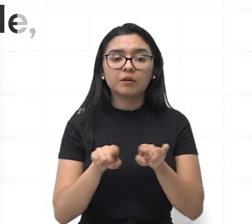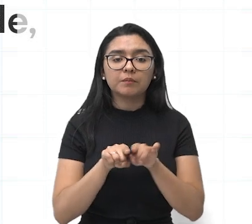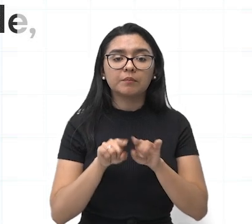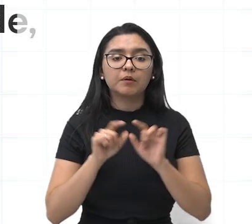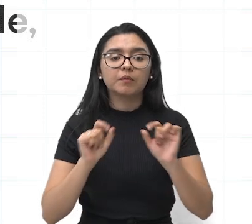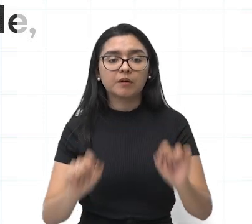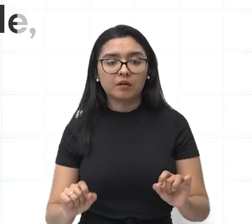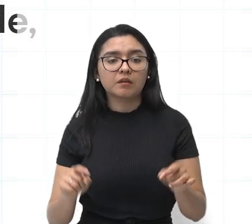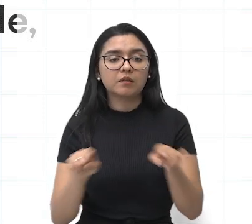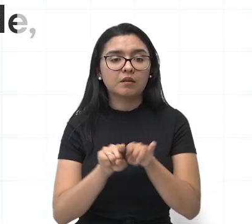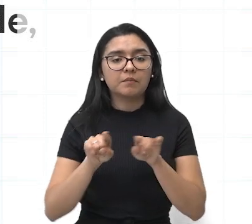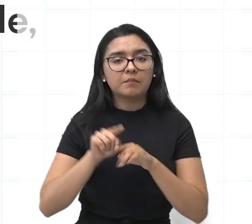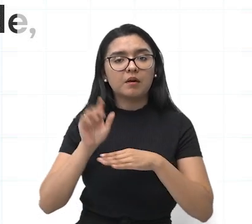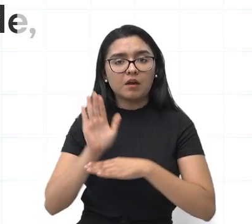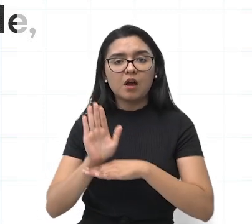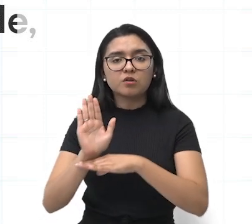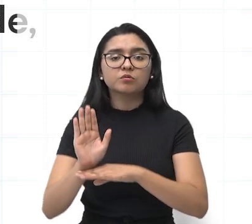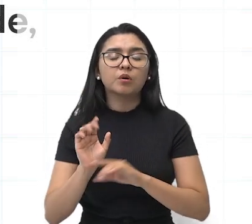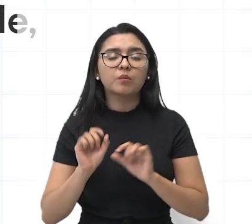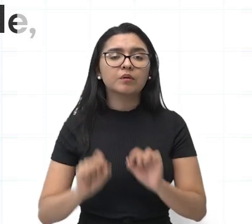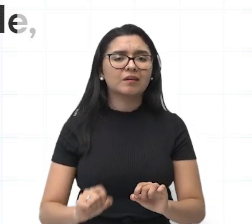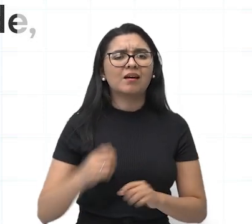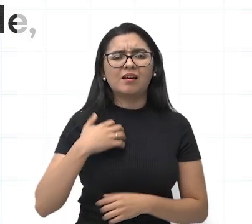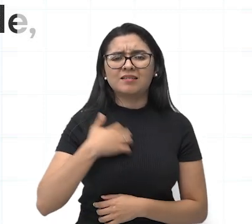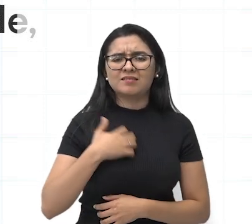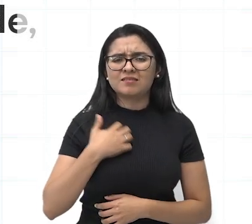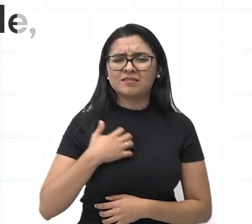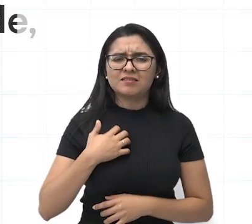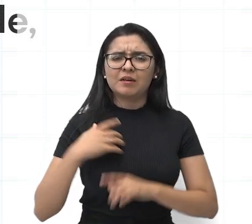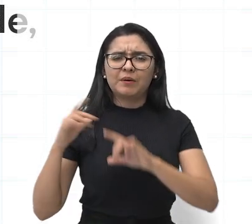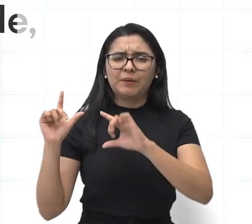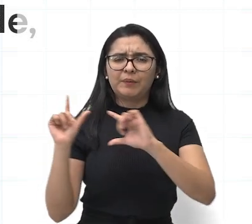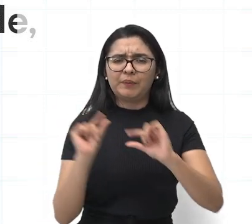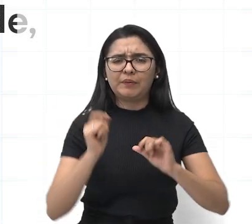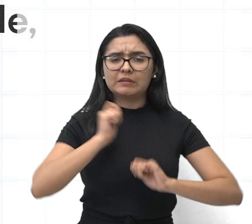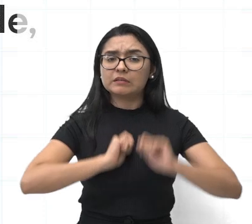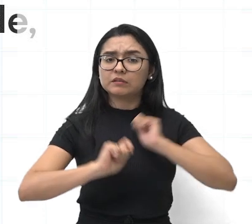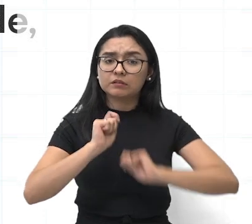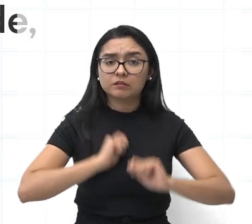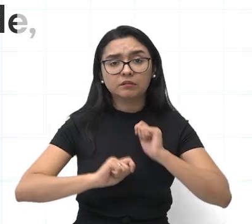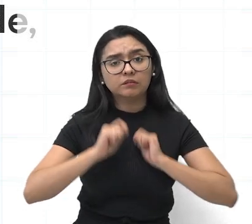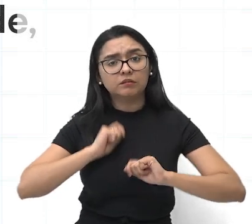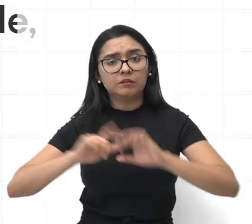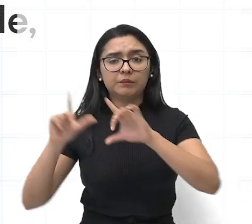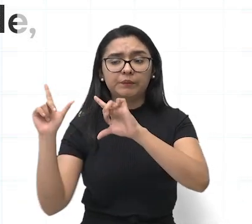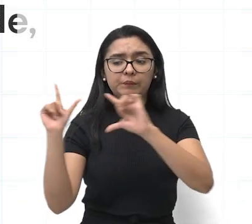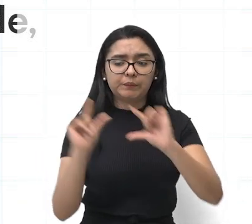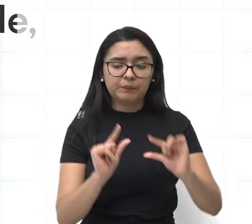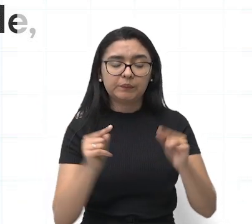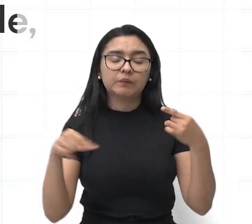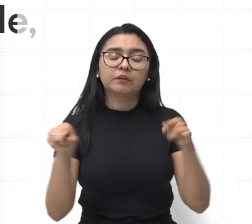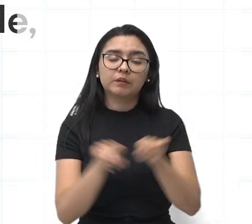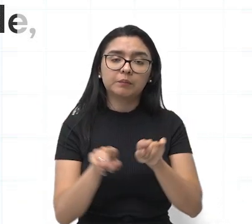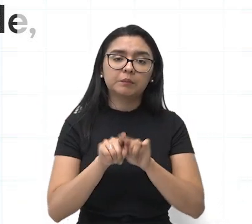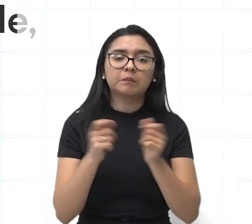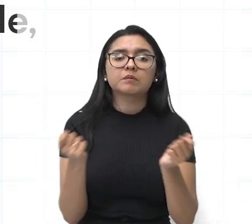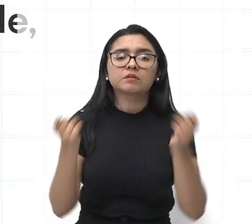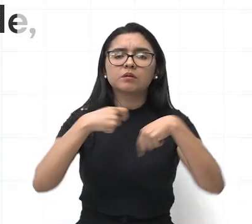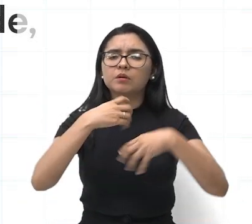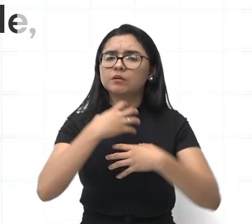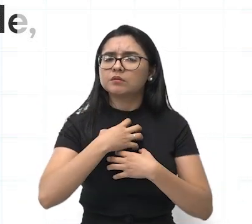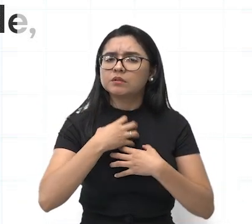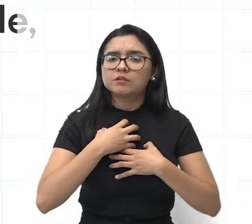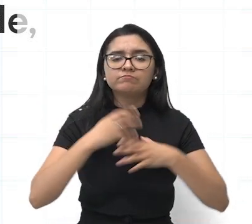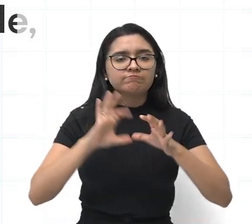disso, ajuda a reduzir o estresse e a ansiedade, ao mesmo tempo em que proporciona uma sensação